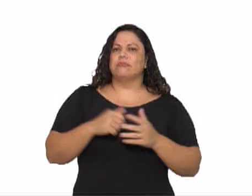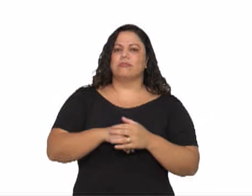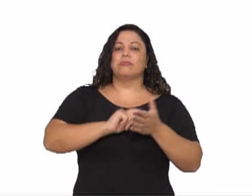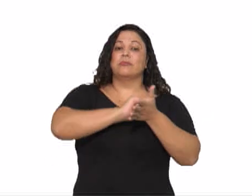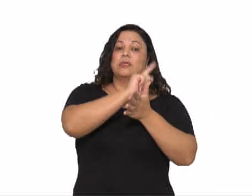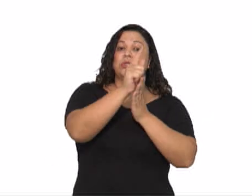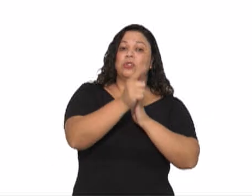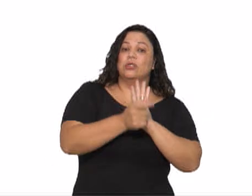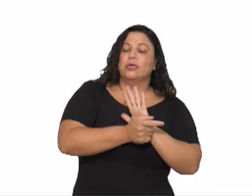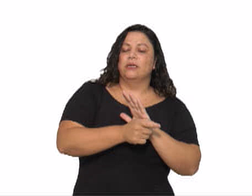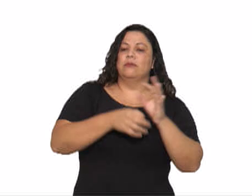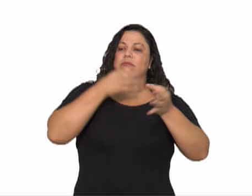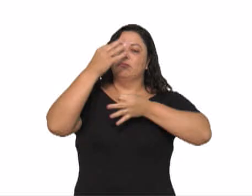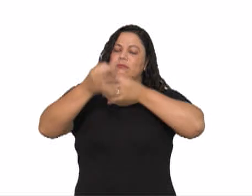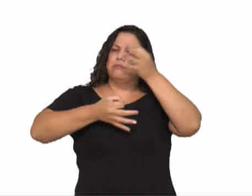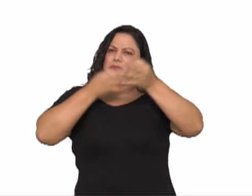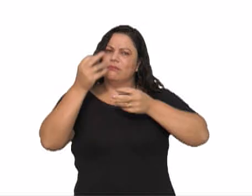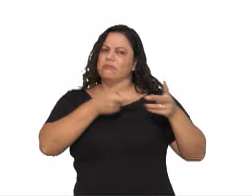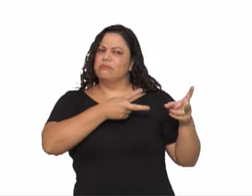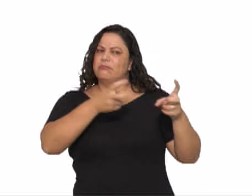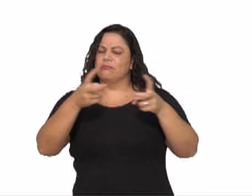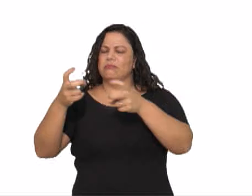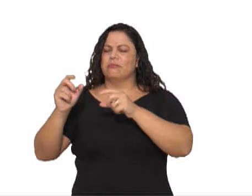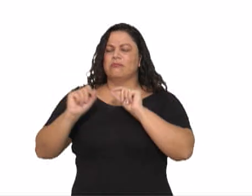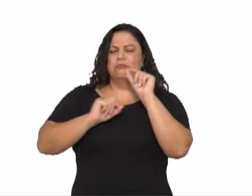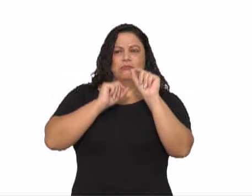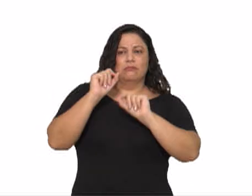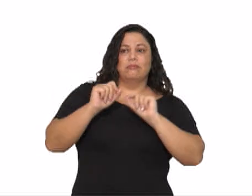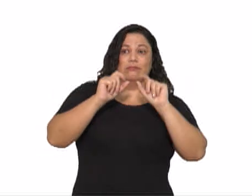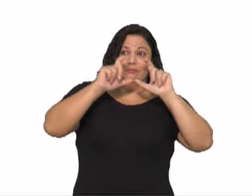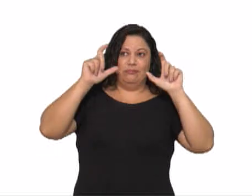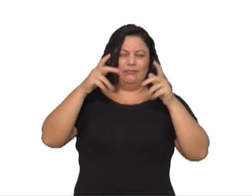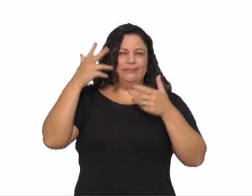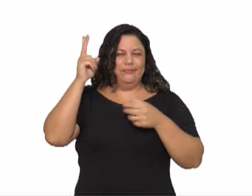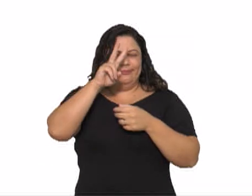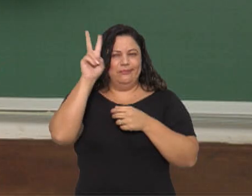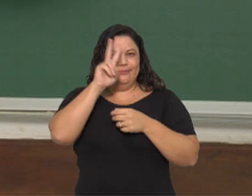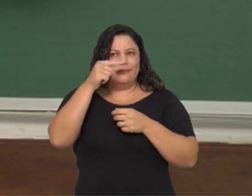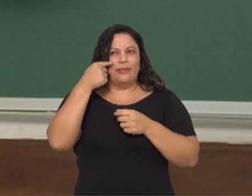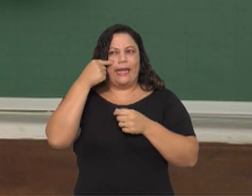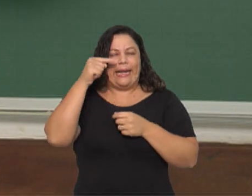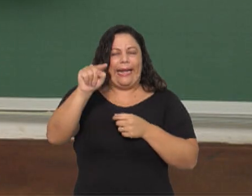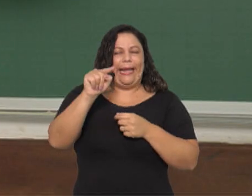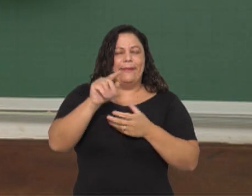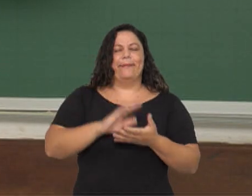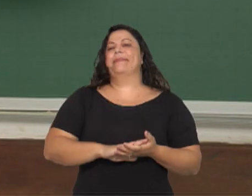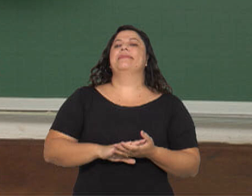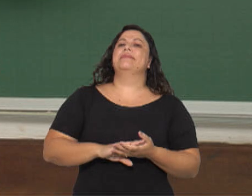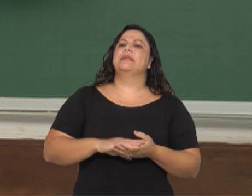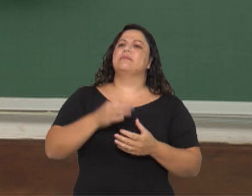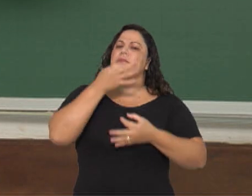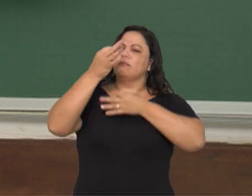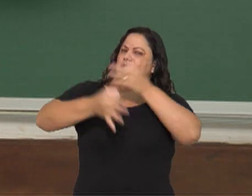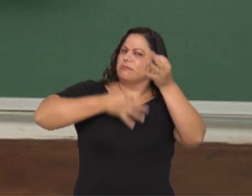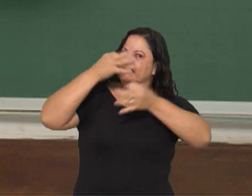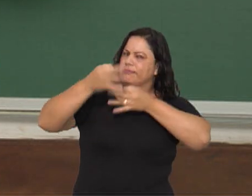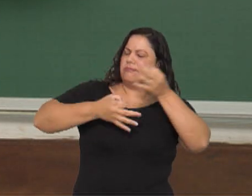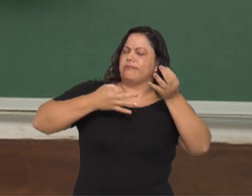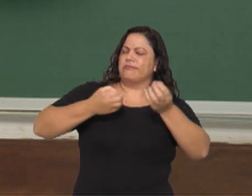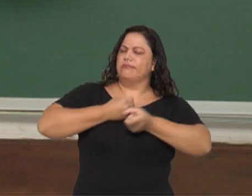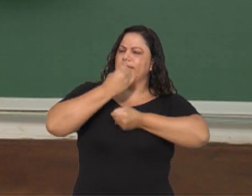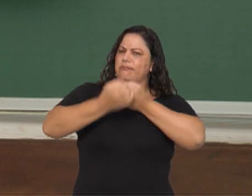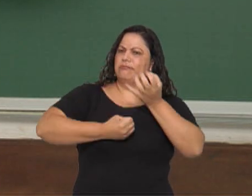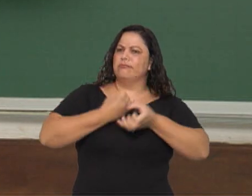comentário digital e observamos sua função. ¿Os acordáis? Dar opinião de forma espontânea, de